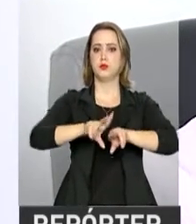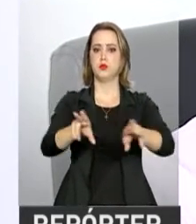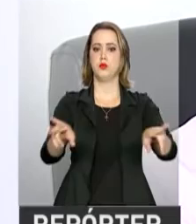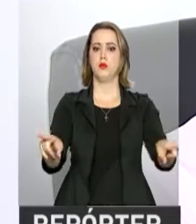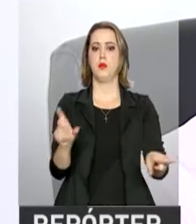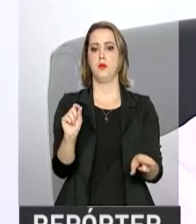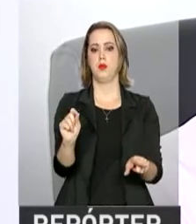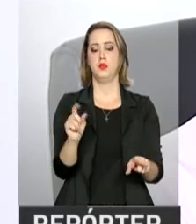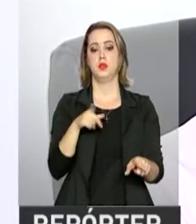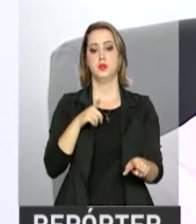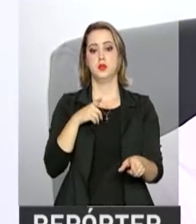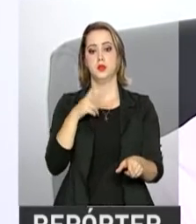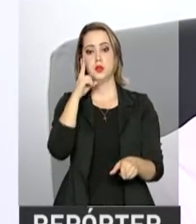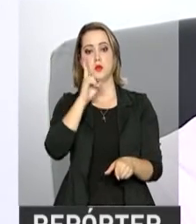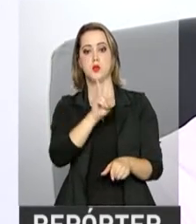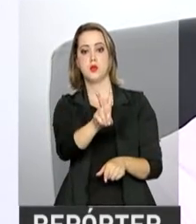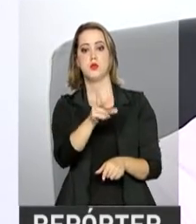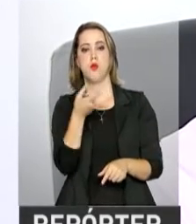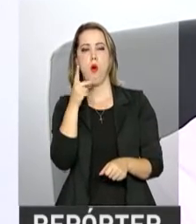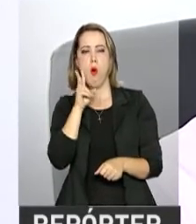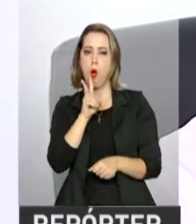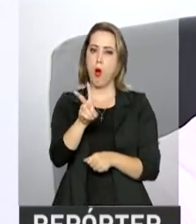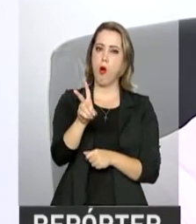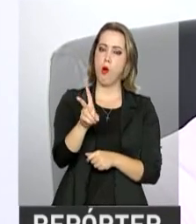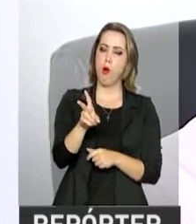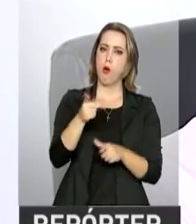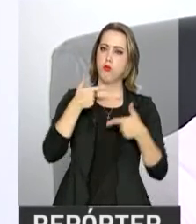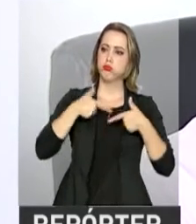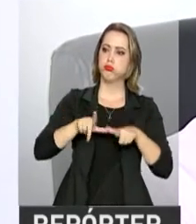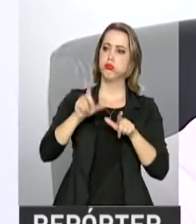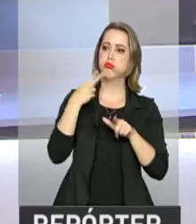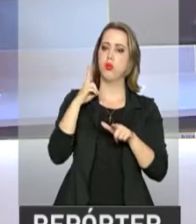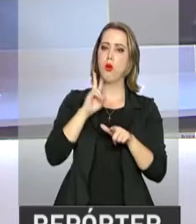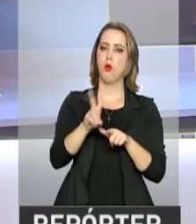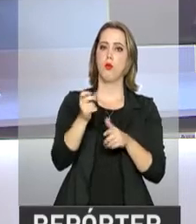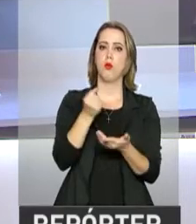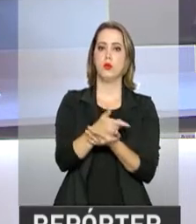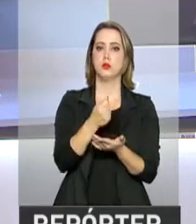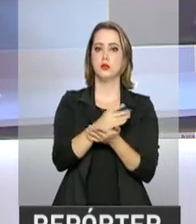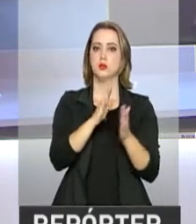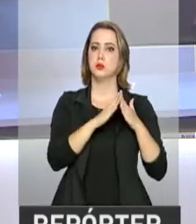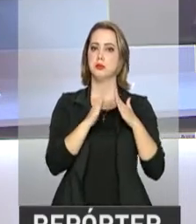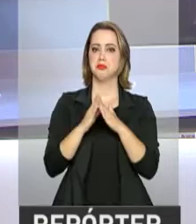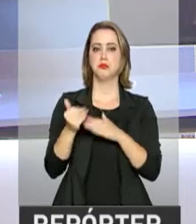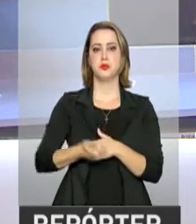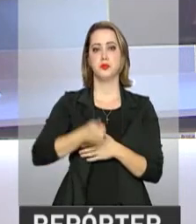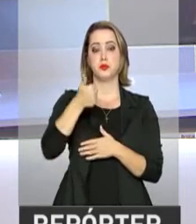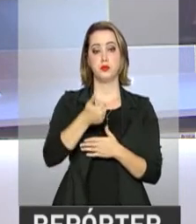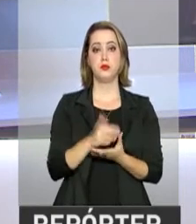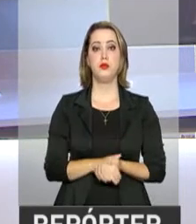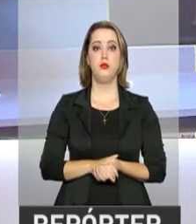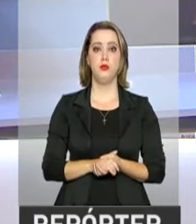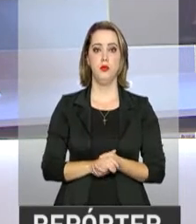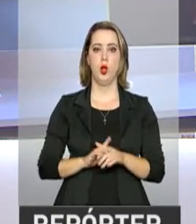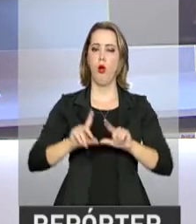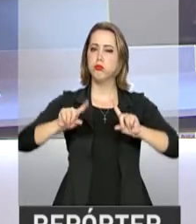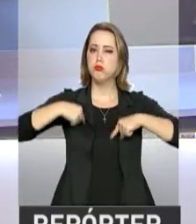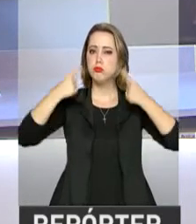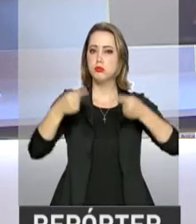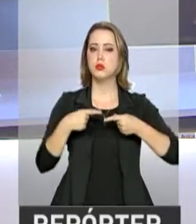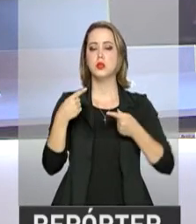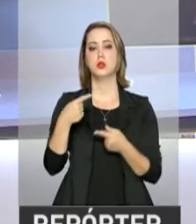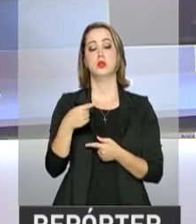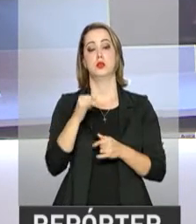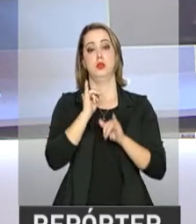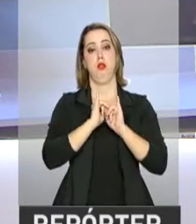o investidor volta o olhar para o mercado uma mulher com bons olhos outra informação sobre o banco nacional de desenvolvimento